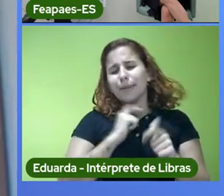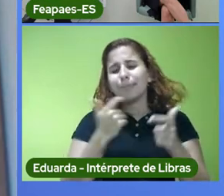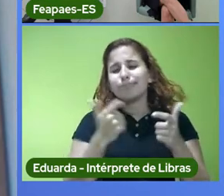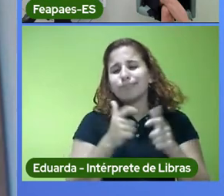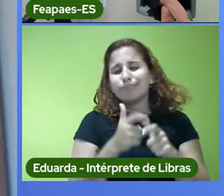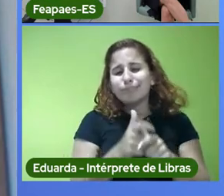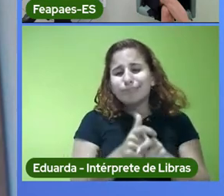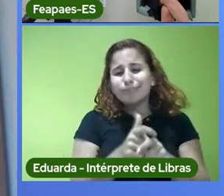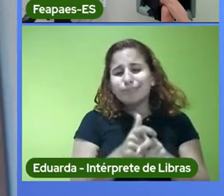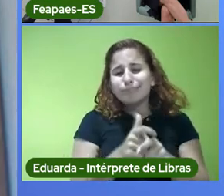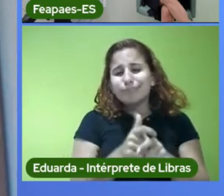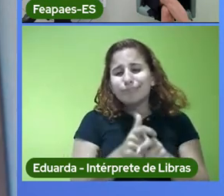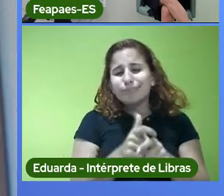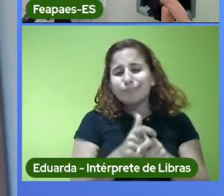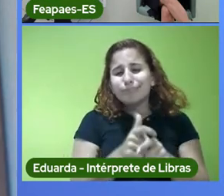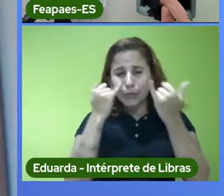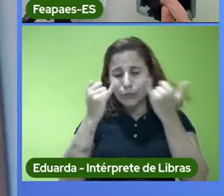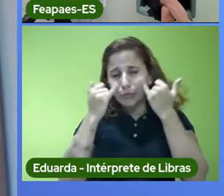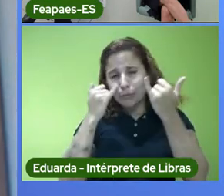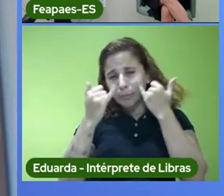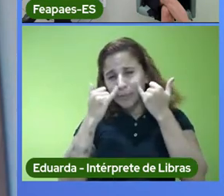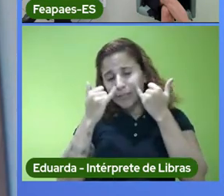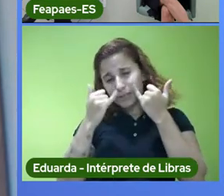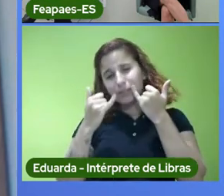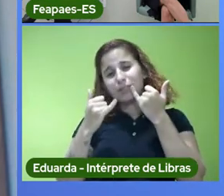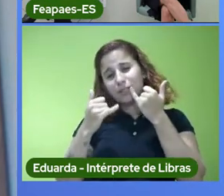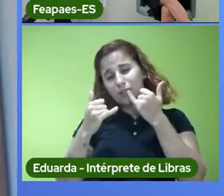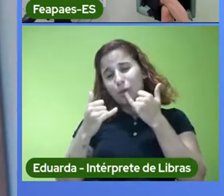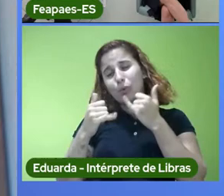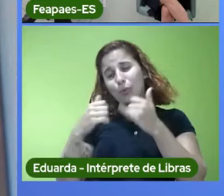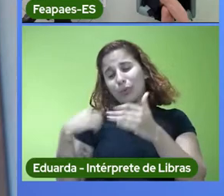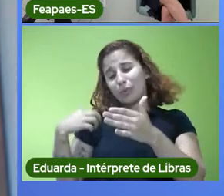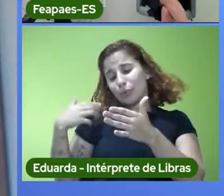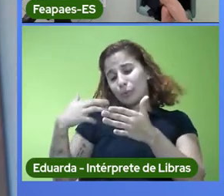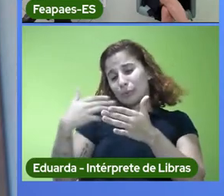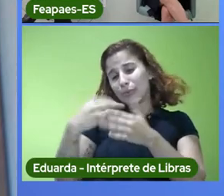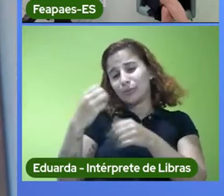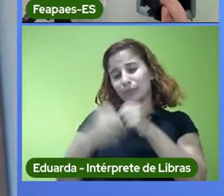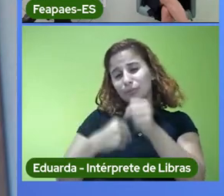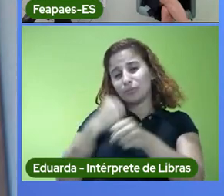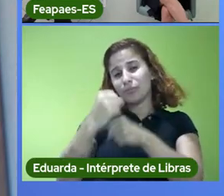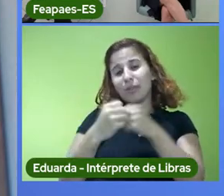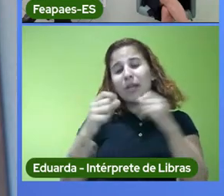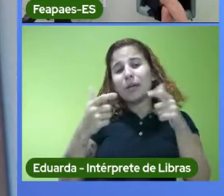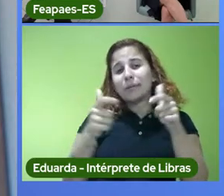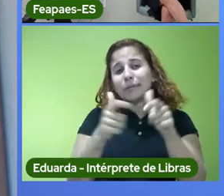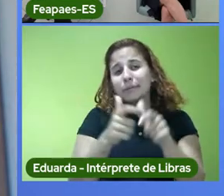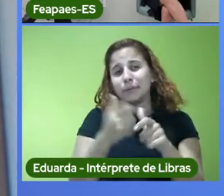que é um primeiro passo importante. E a partir daí dá para se desdobrar em outras ações necessárias.